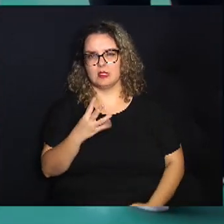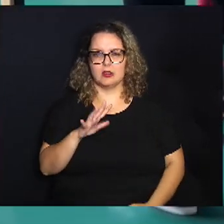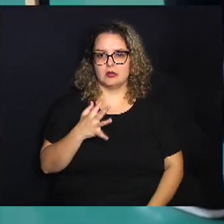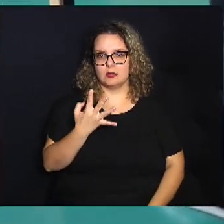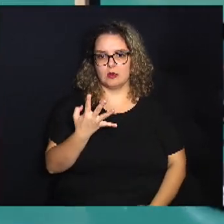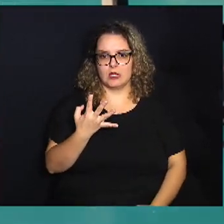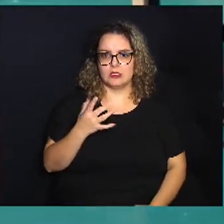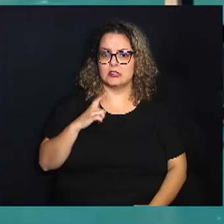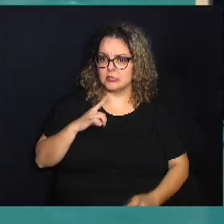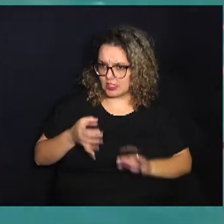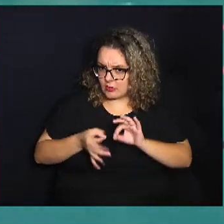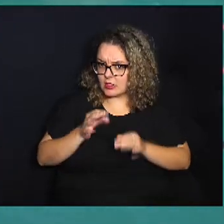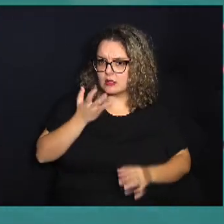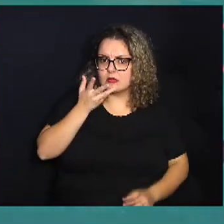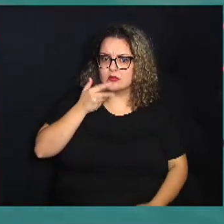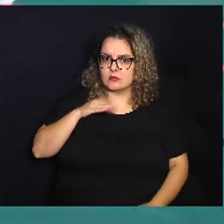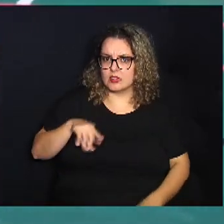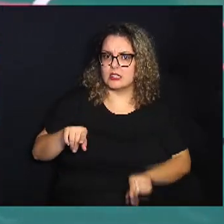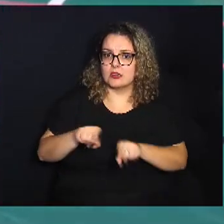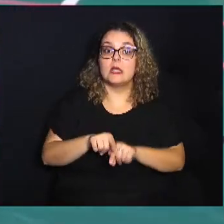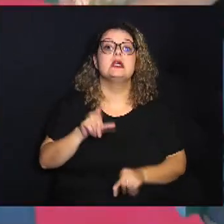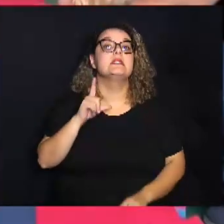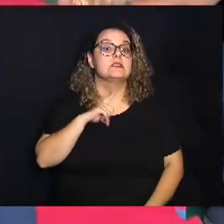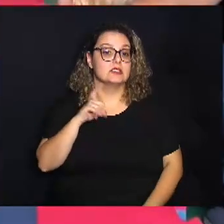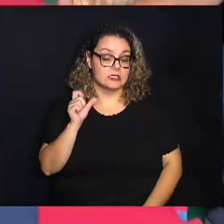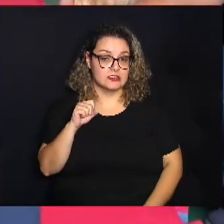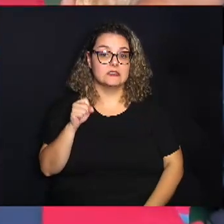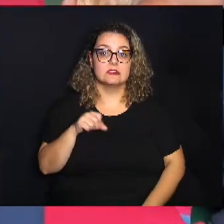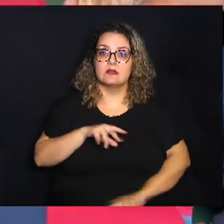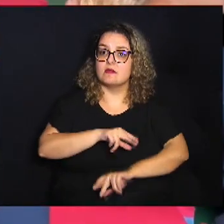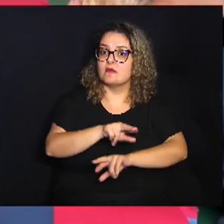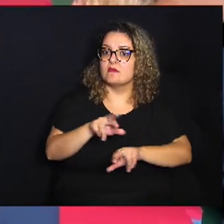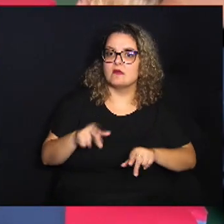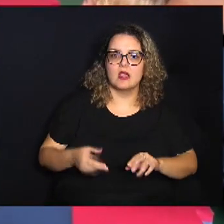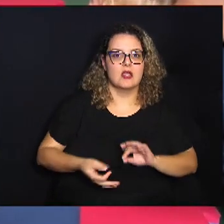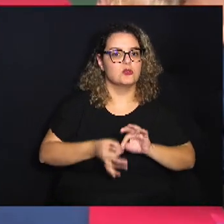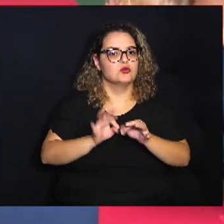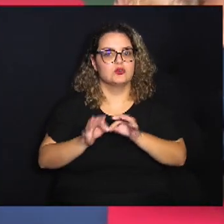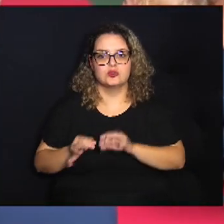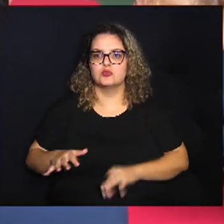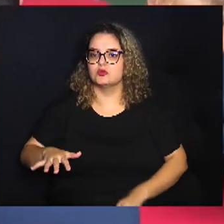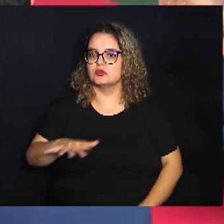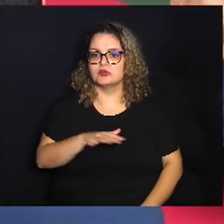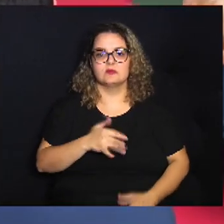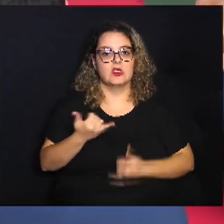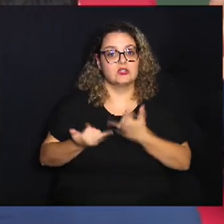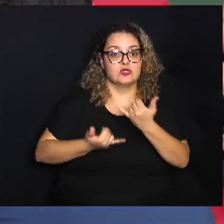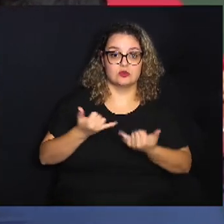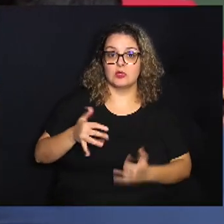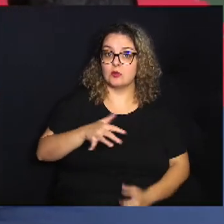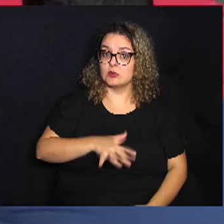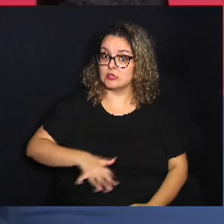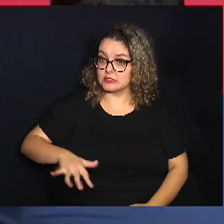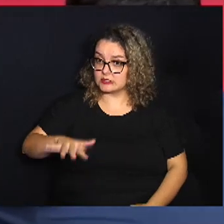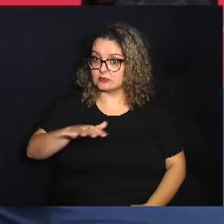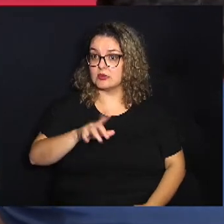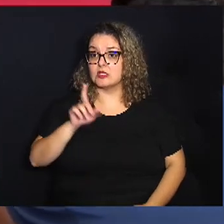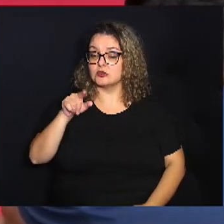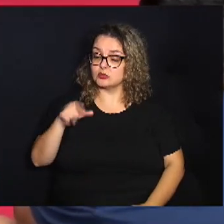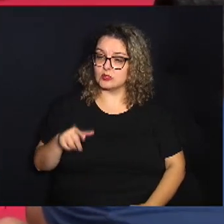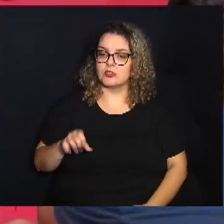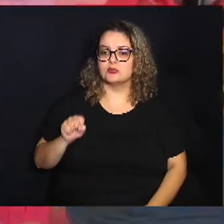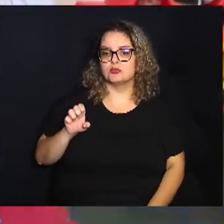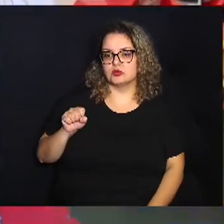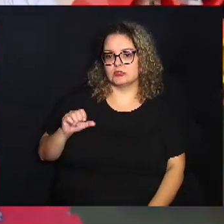Tem oficina aqui para a criançada também? Tem uma série de oficinas do Espaço de Brincar. O Espaço de Brincar é um espaço aqui do